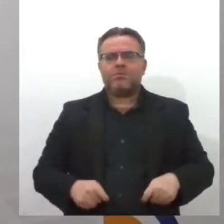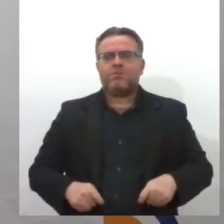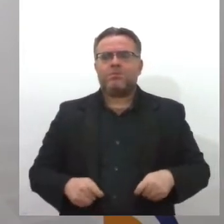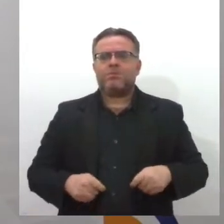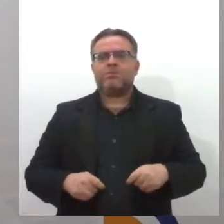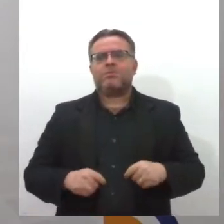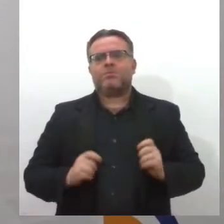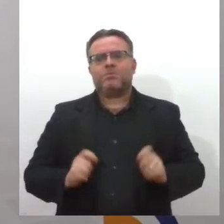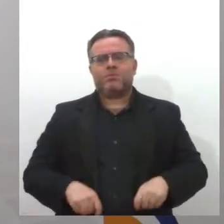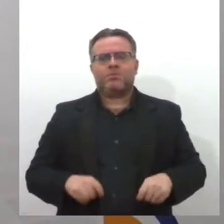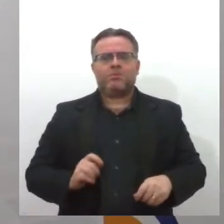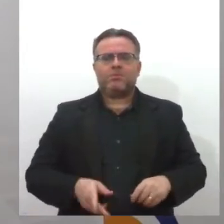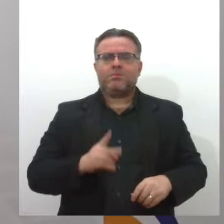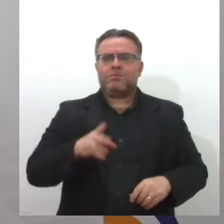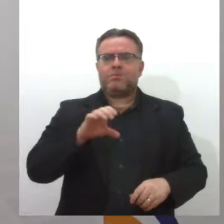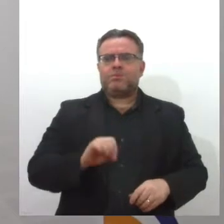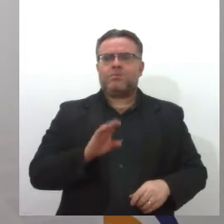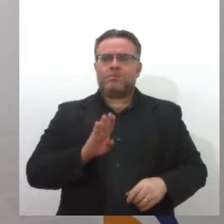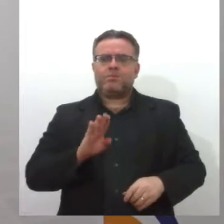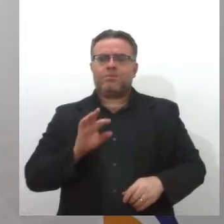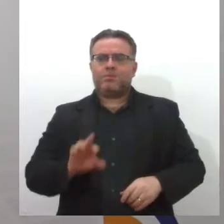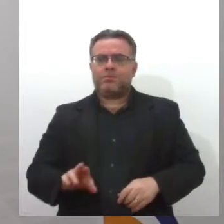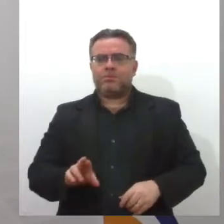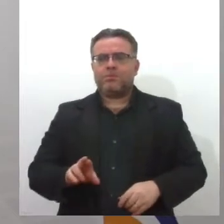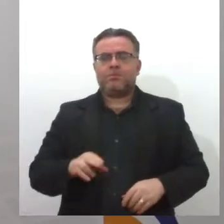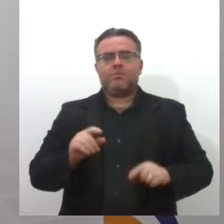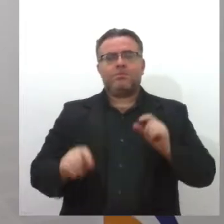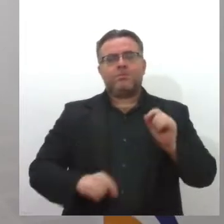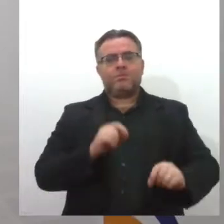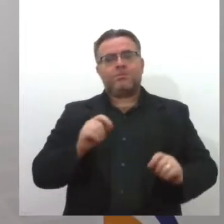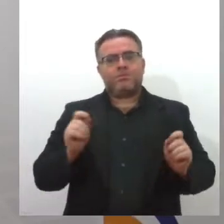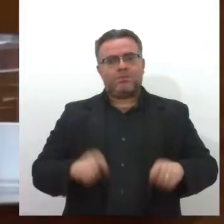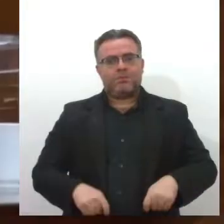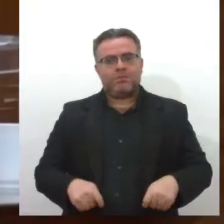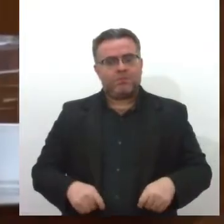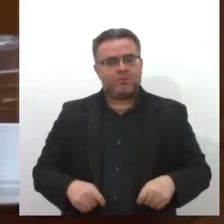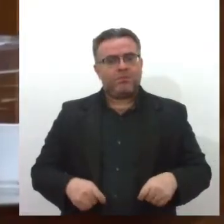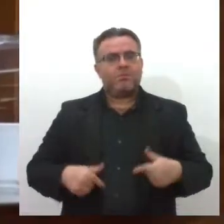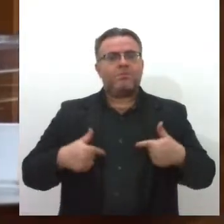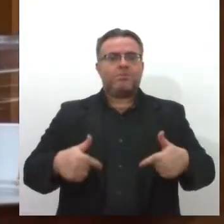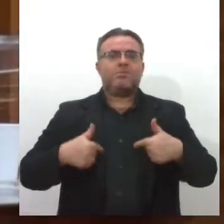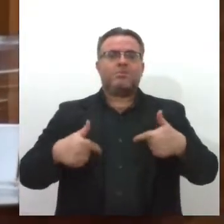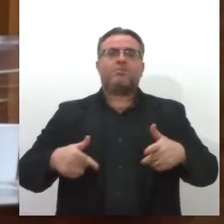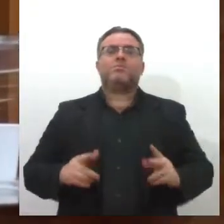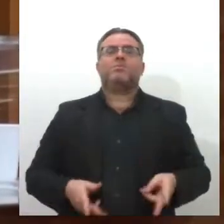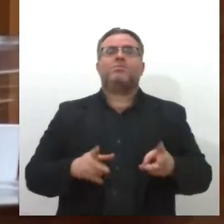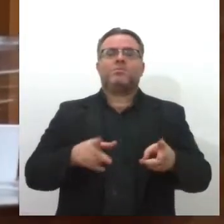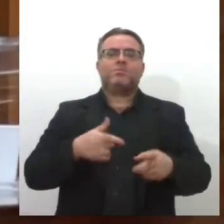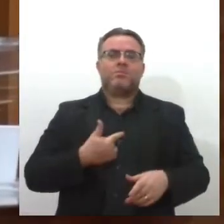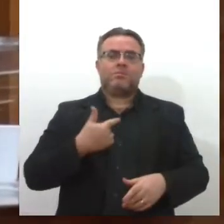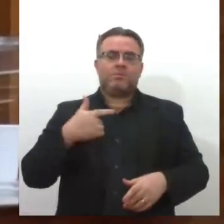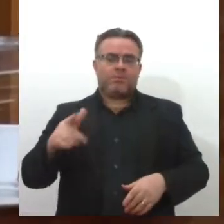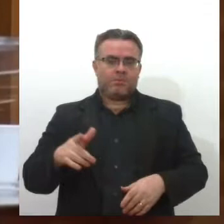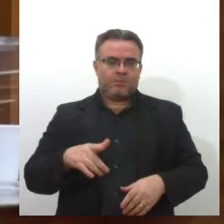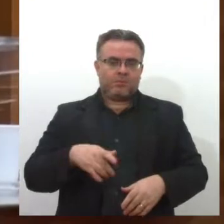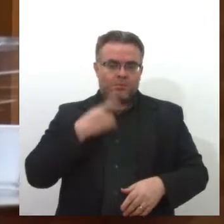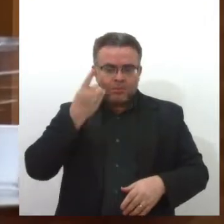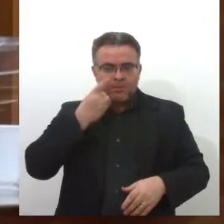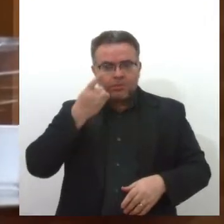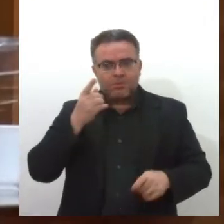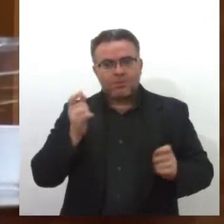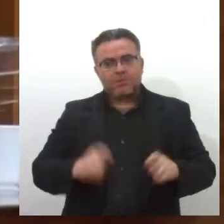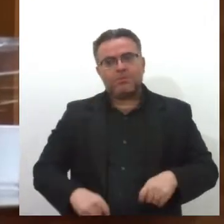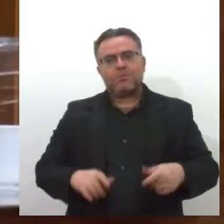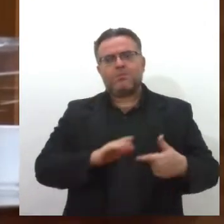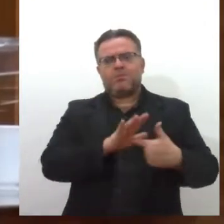a UDR essa secretaria que nunca deveria ter saído de lá. Outro deputado que repercutiu um dos projetos que vai